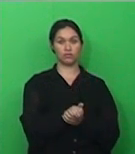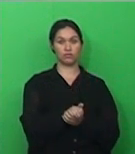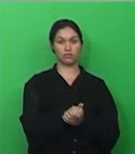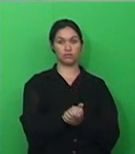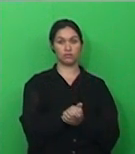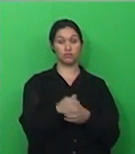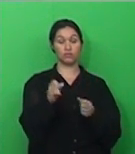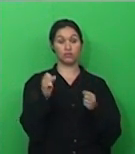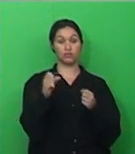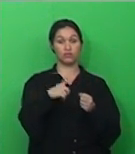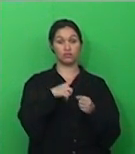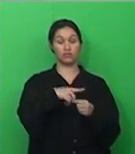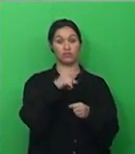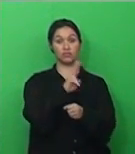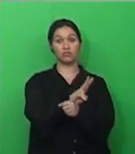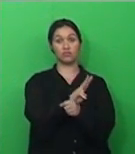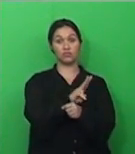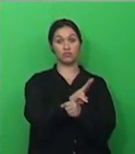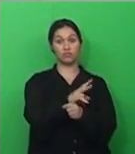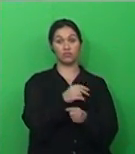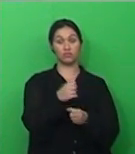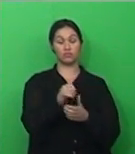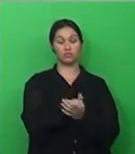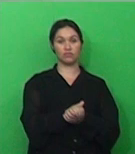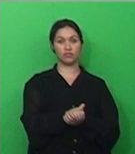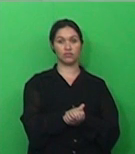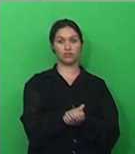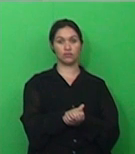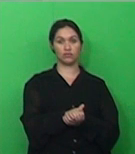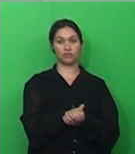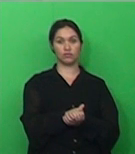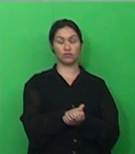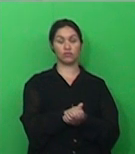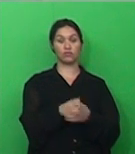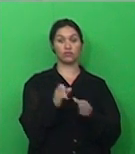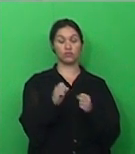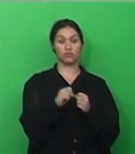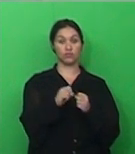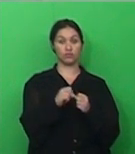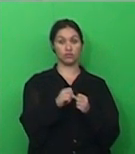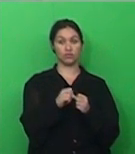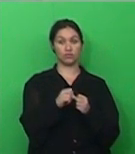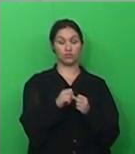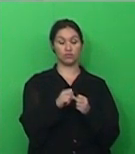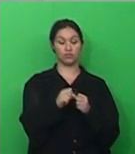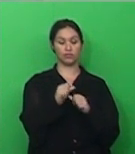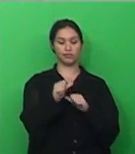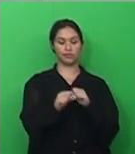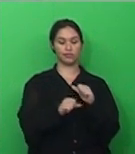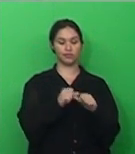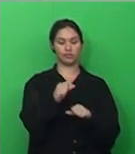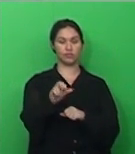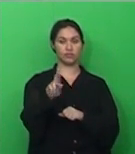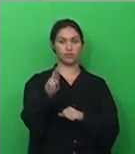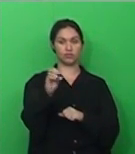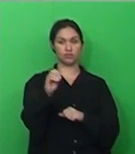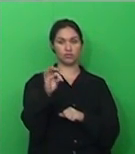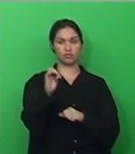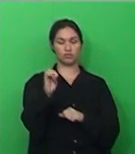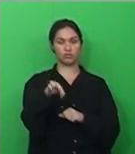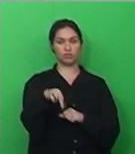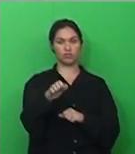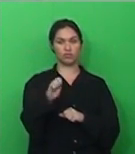dever de fiscalizar seu cumprimento, no artigo 2º, interferindo também aqui na rotina administrativa da Secretaria Municipal de